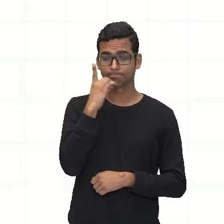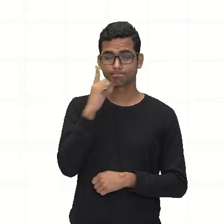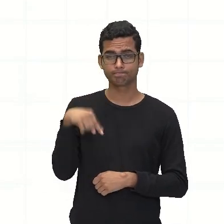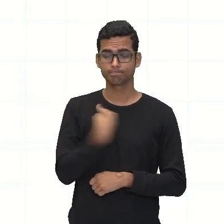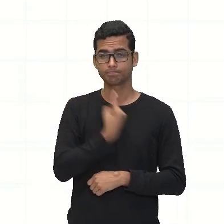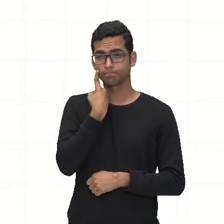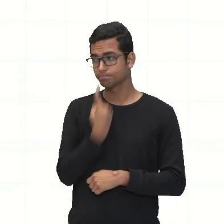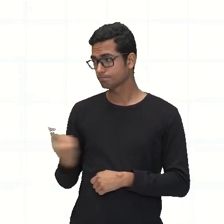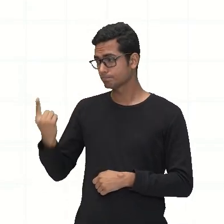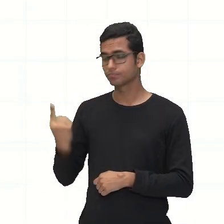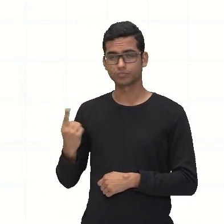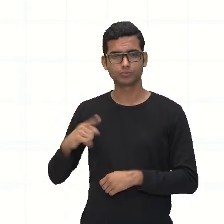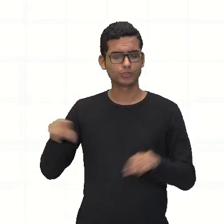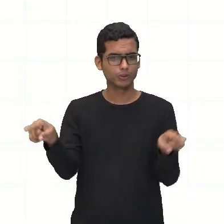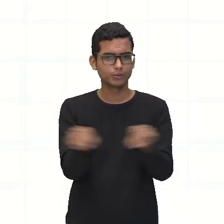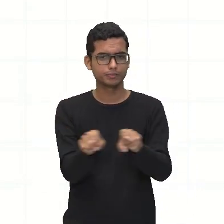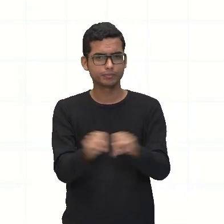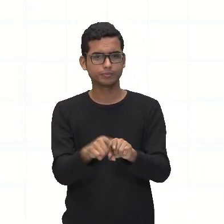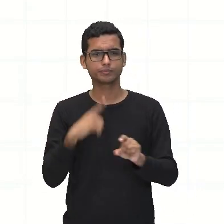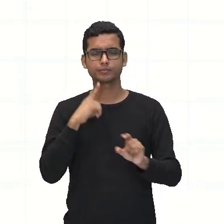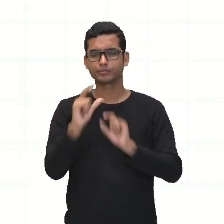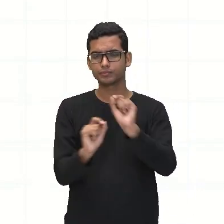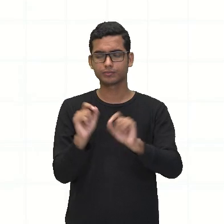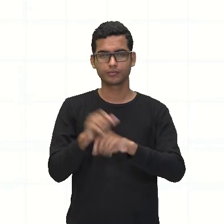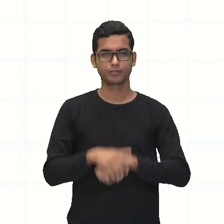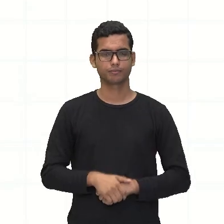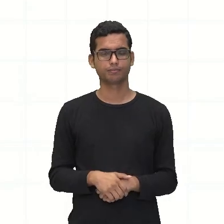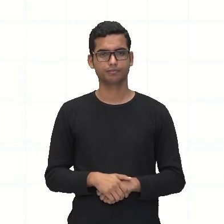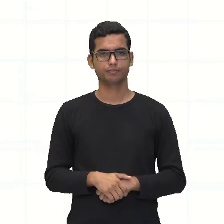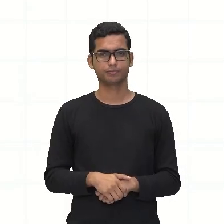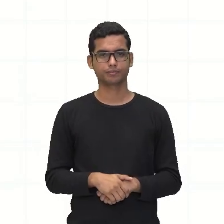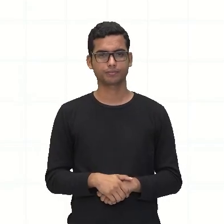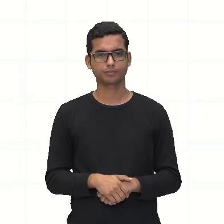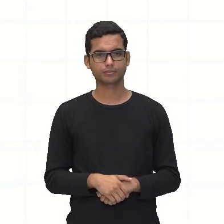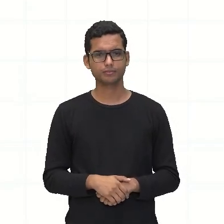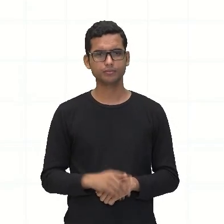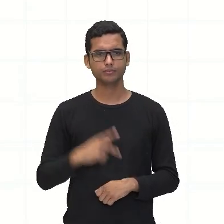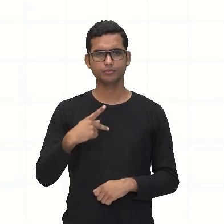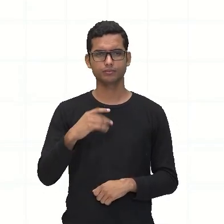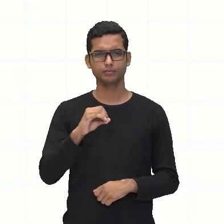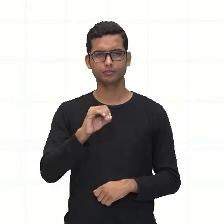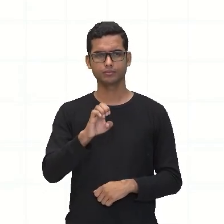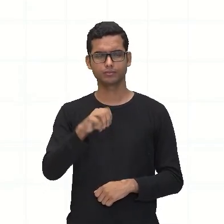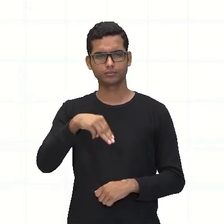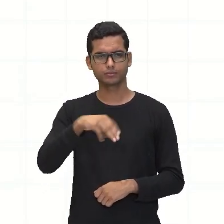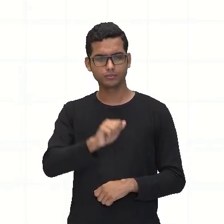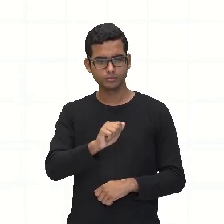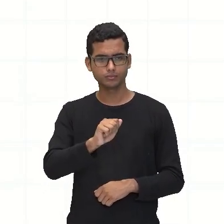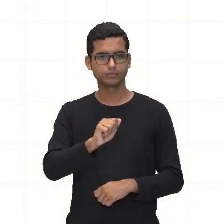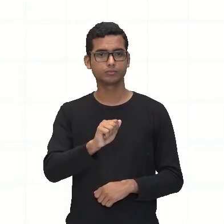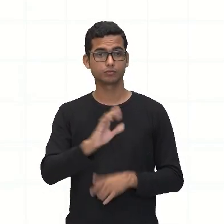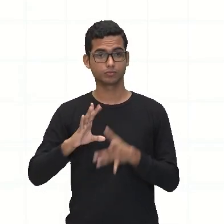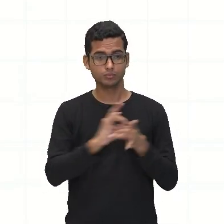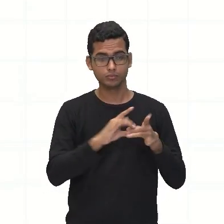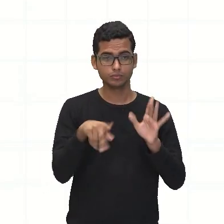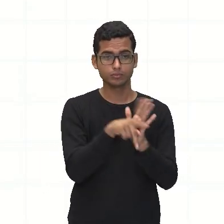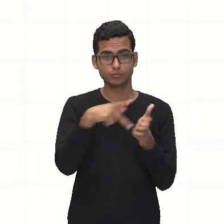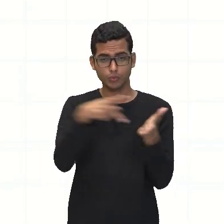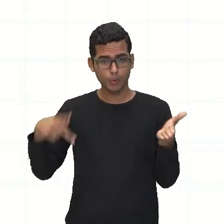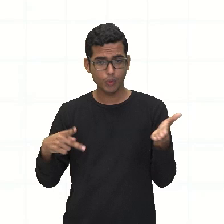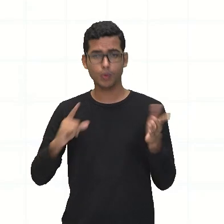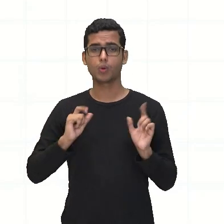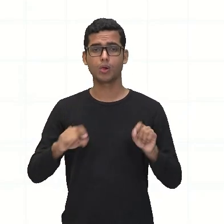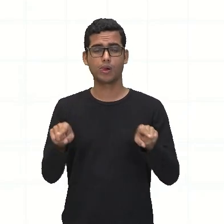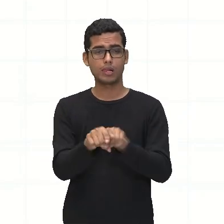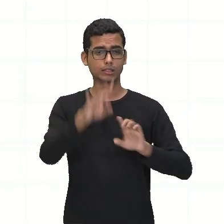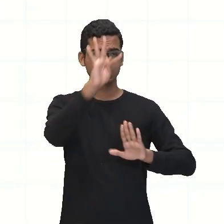poema, nós temos o seguinte: o que são poemas? No sentido literal, poemas são